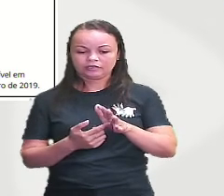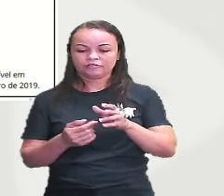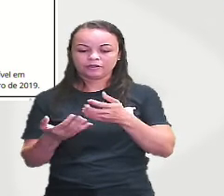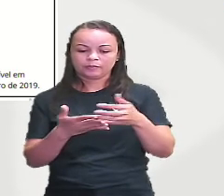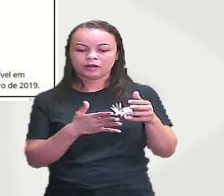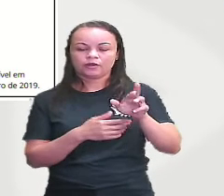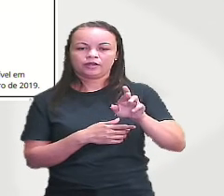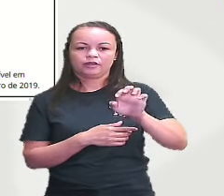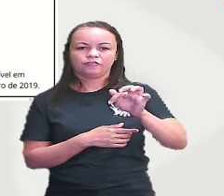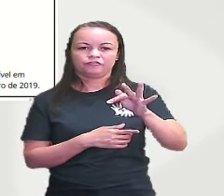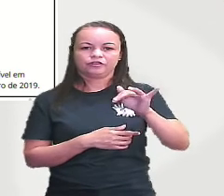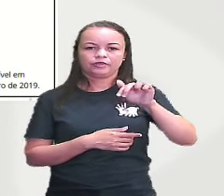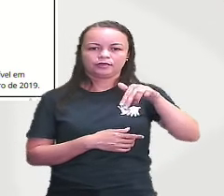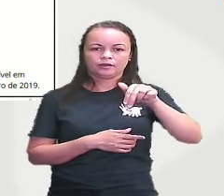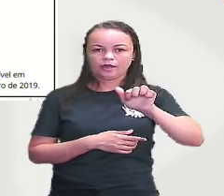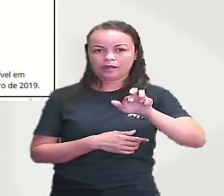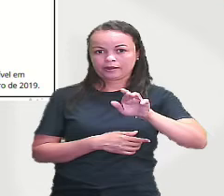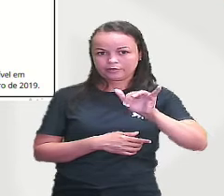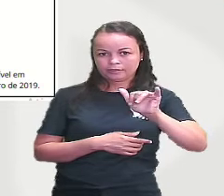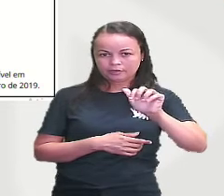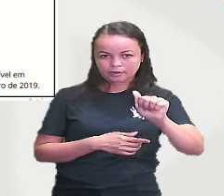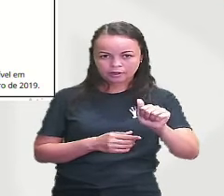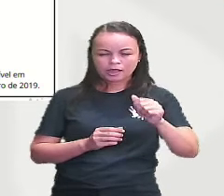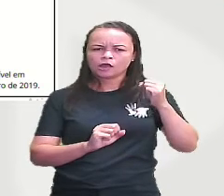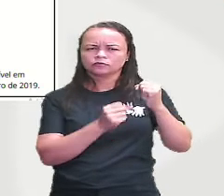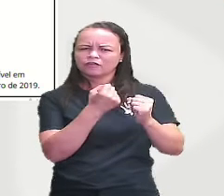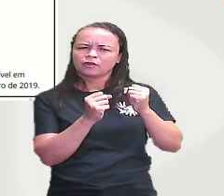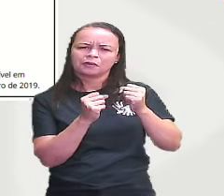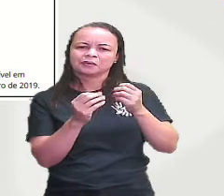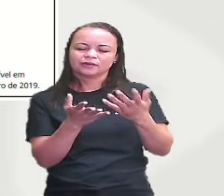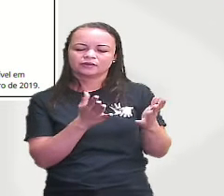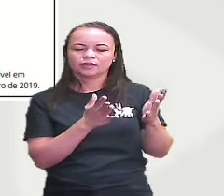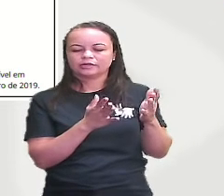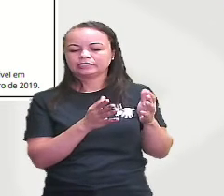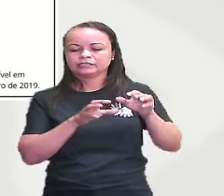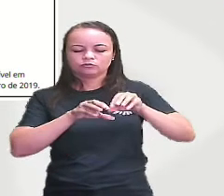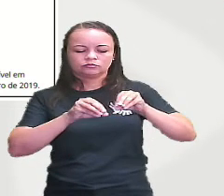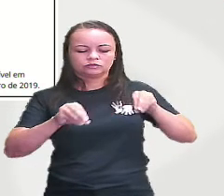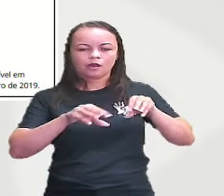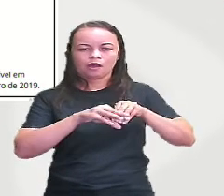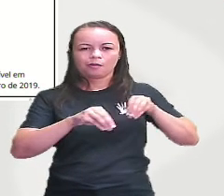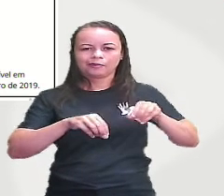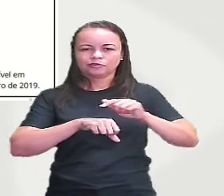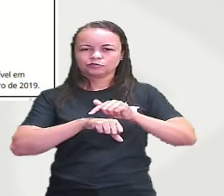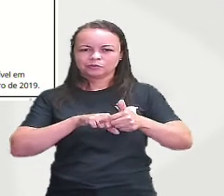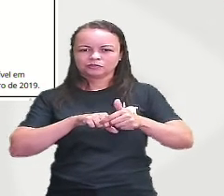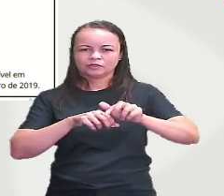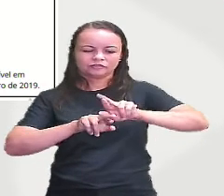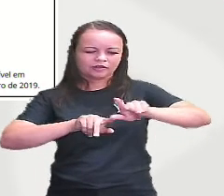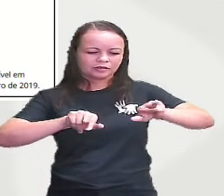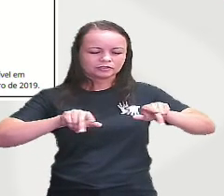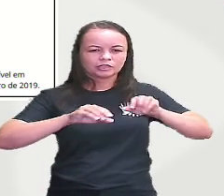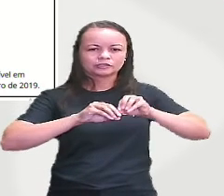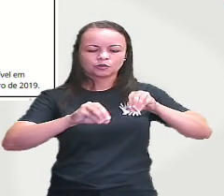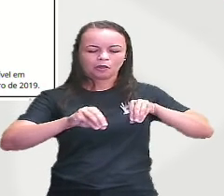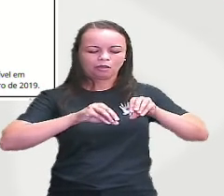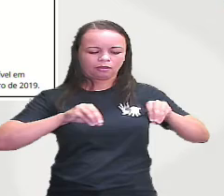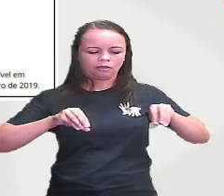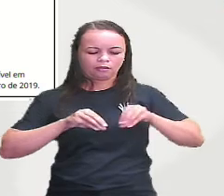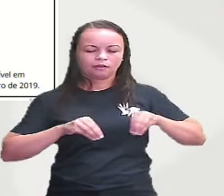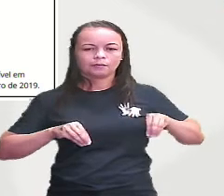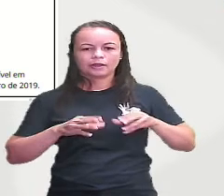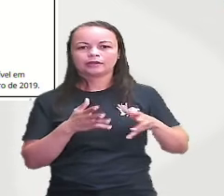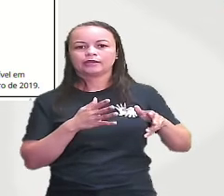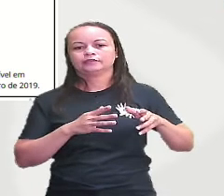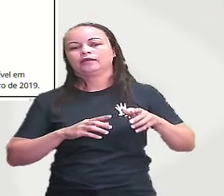refinaria, certo? Aí lá são separadas as substâncias e a matéria-prima